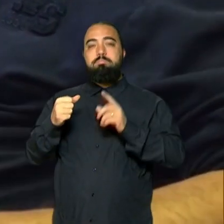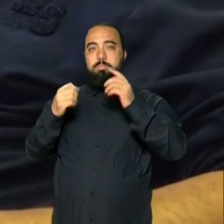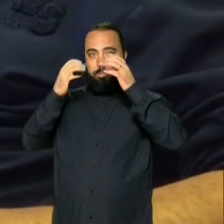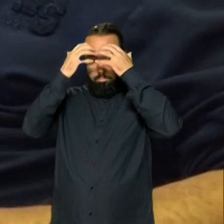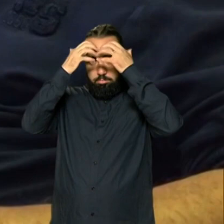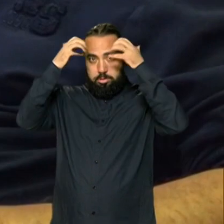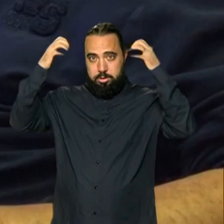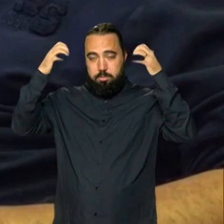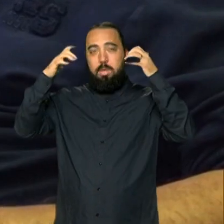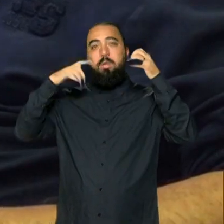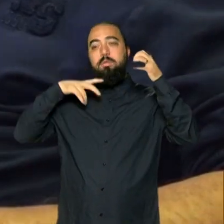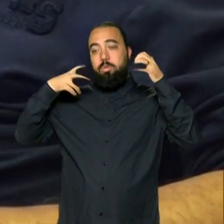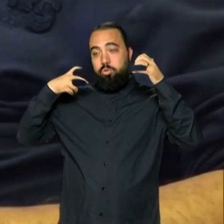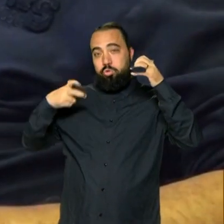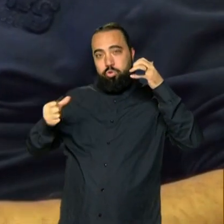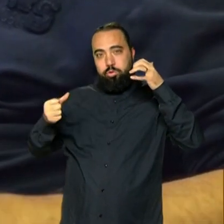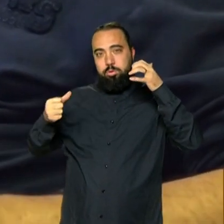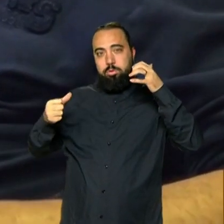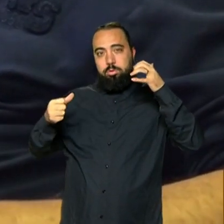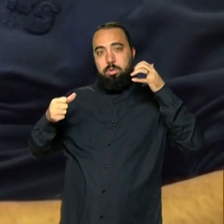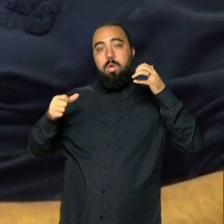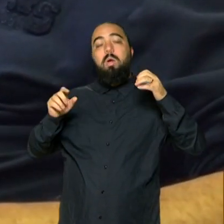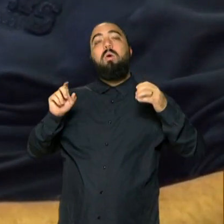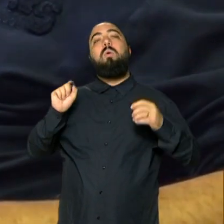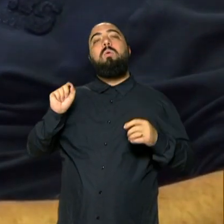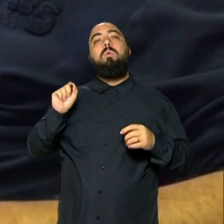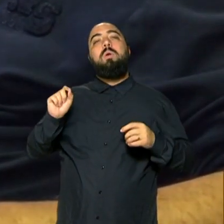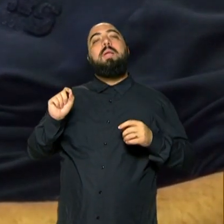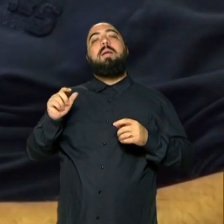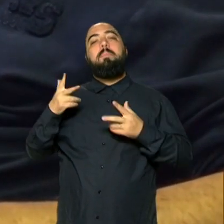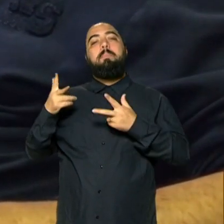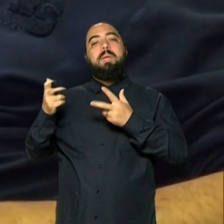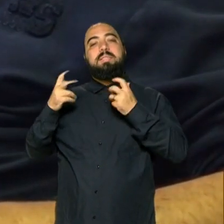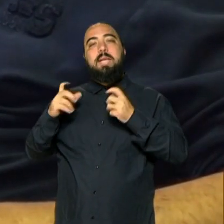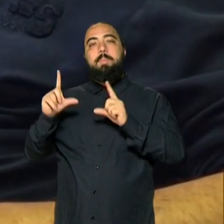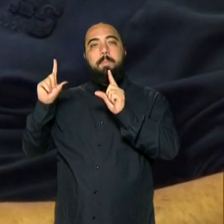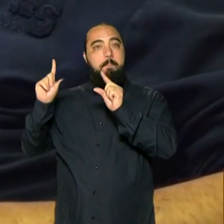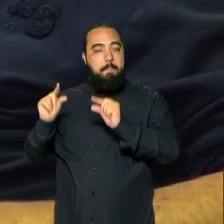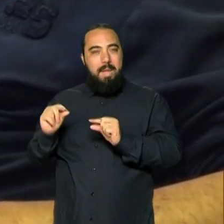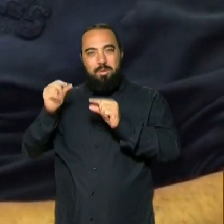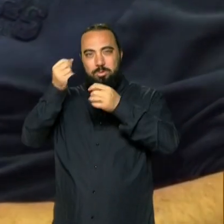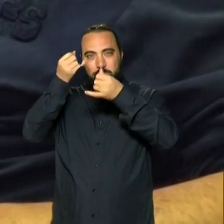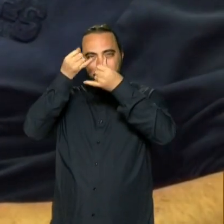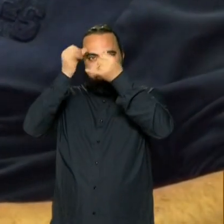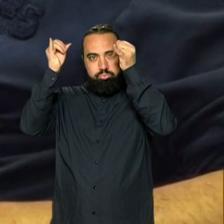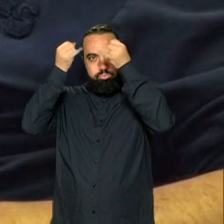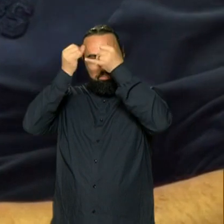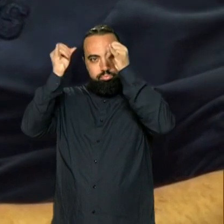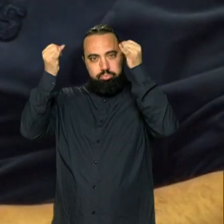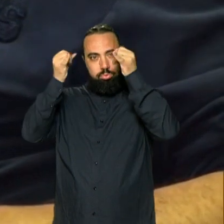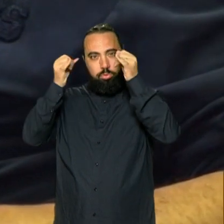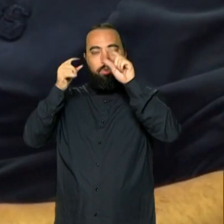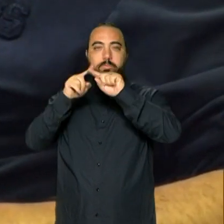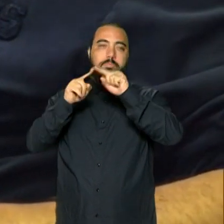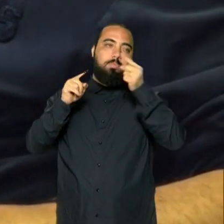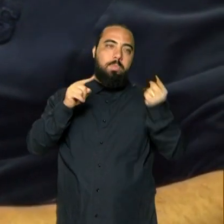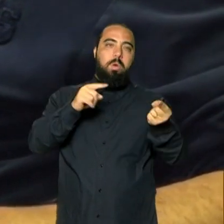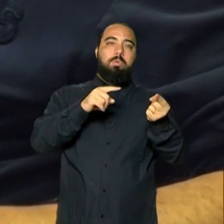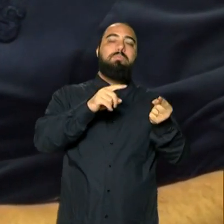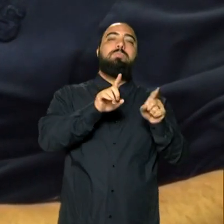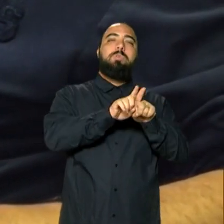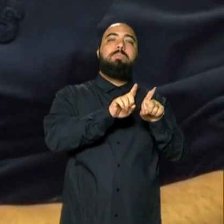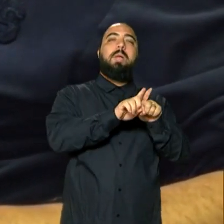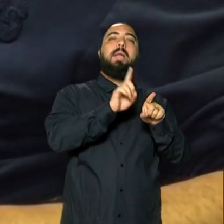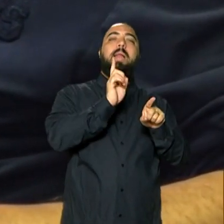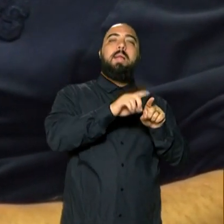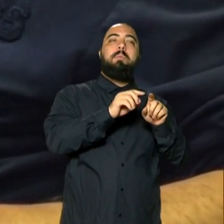em que a gente injetou a toxina. A gente percebe aqui que há muito menos neurônios aqui do que aqui. Esses são os